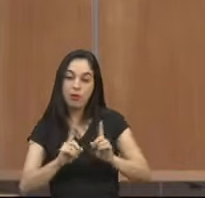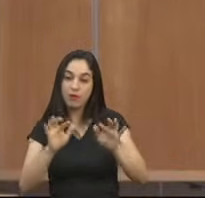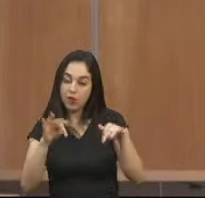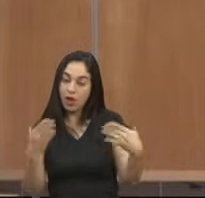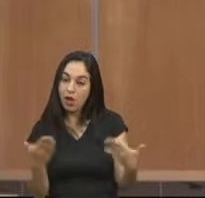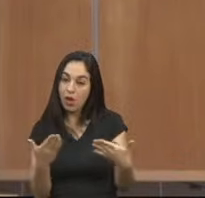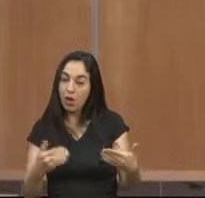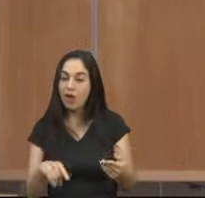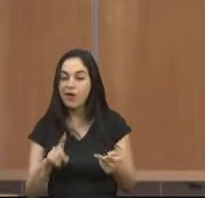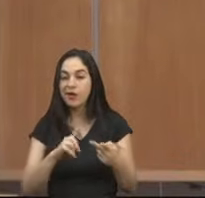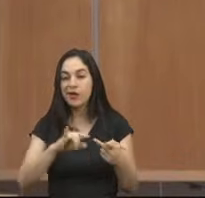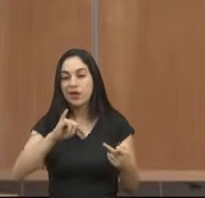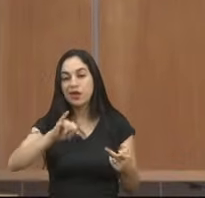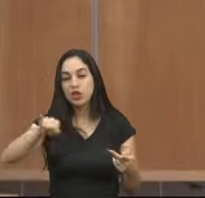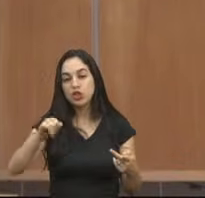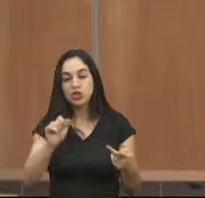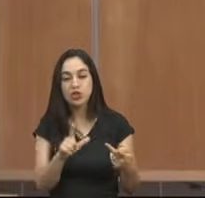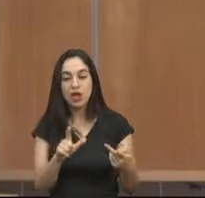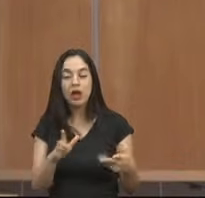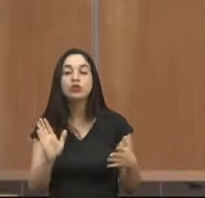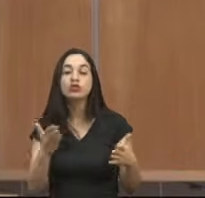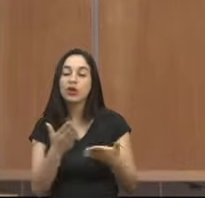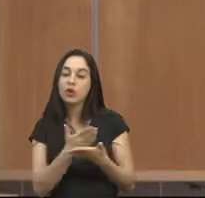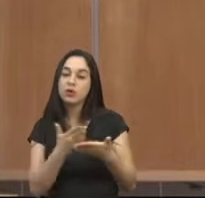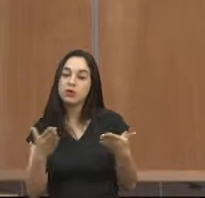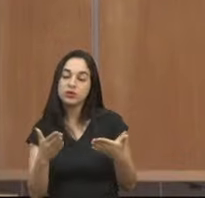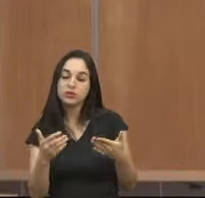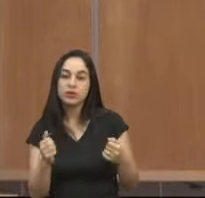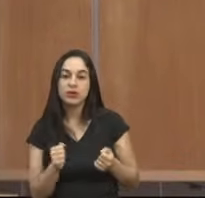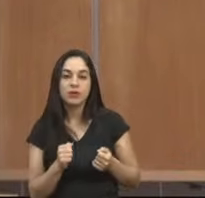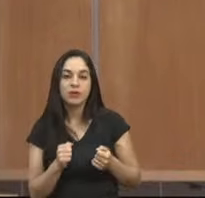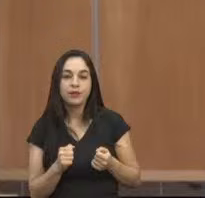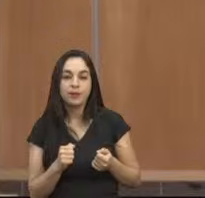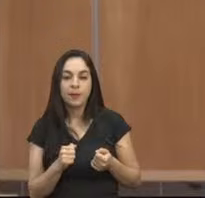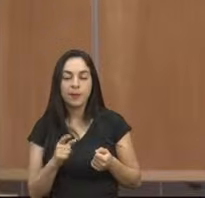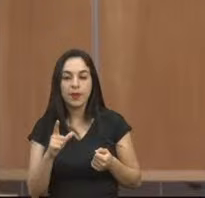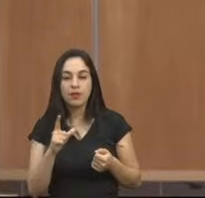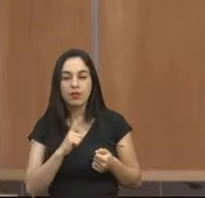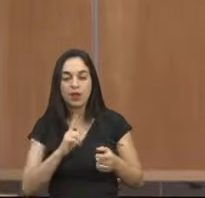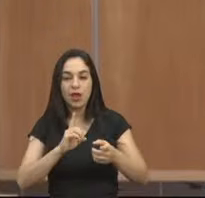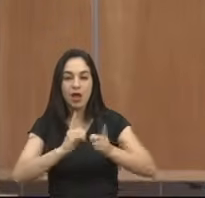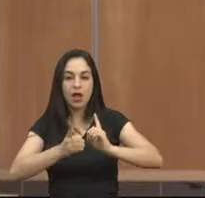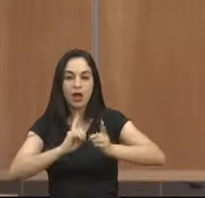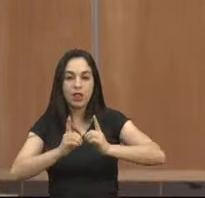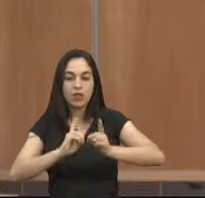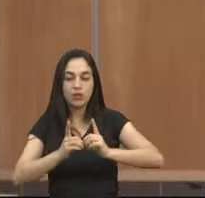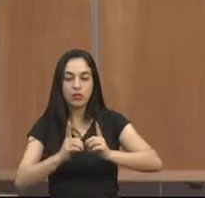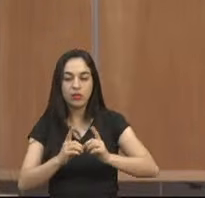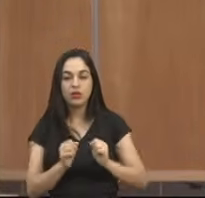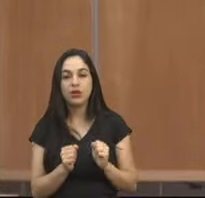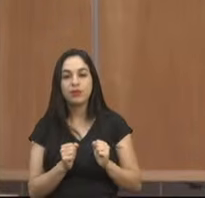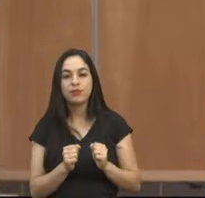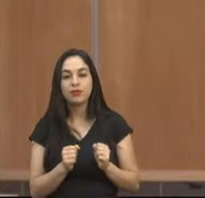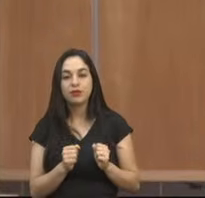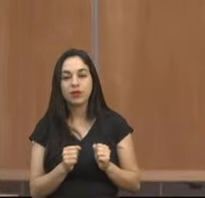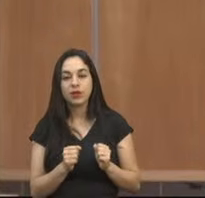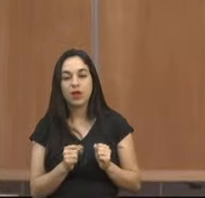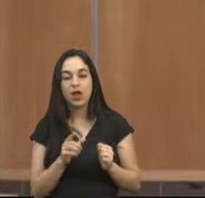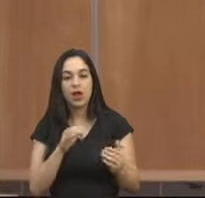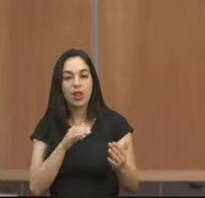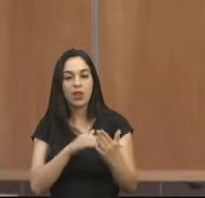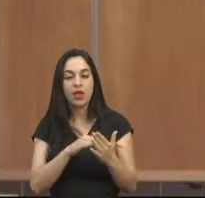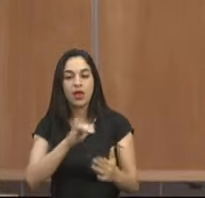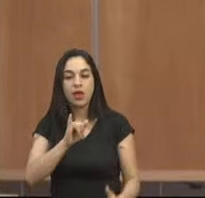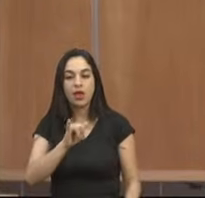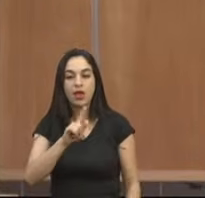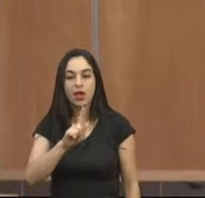Veranejal, agora já começou, vai passar por Barra da Dutra para interligar até Igarapés, mas se Deus